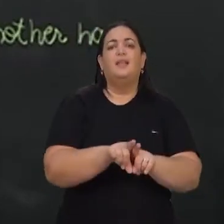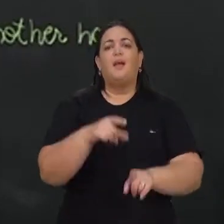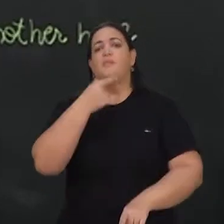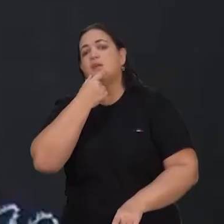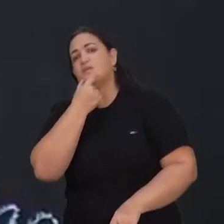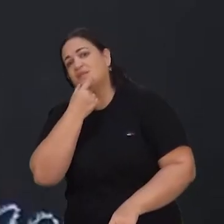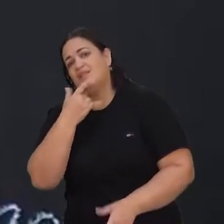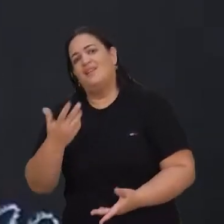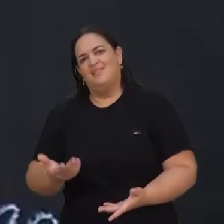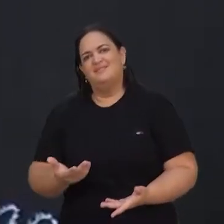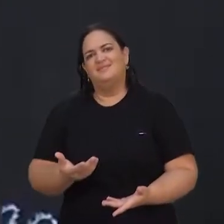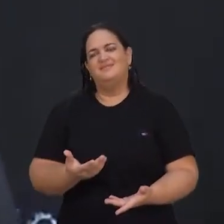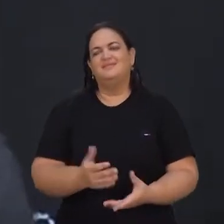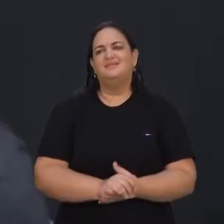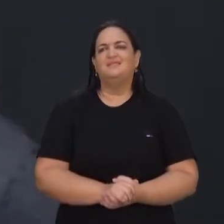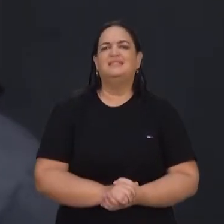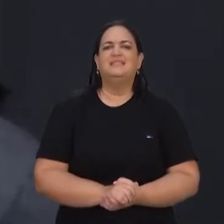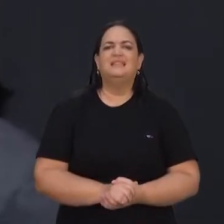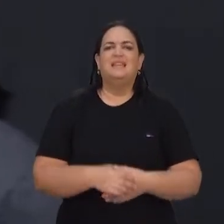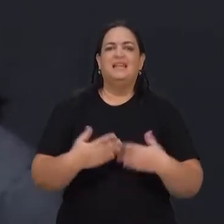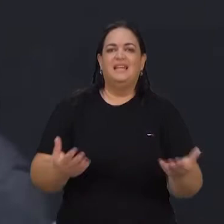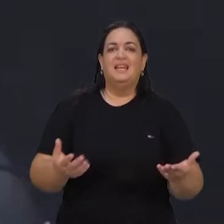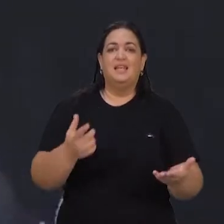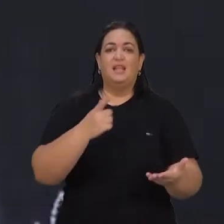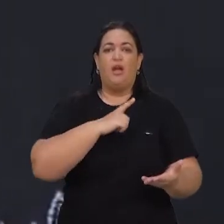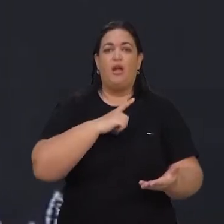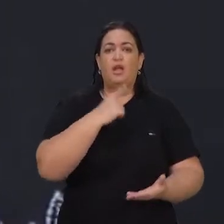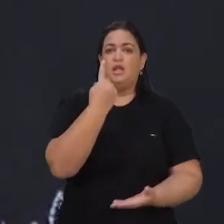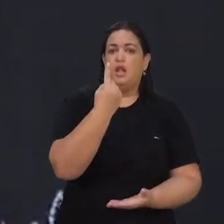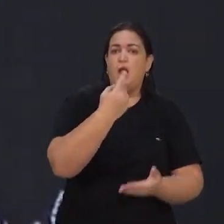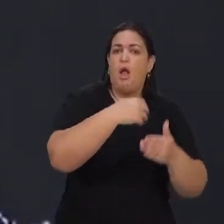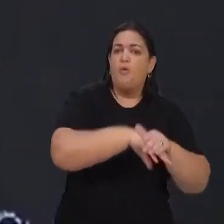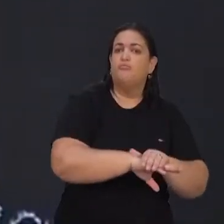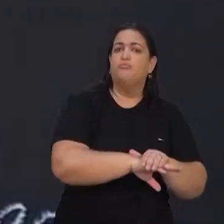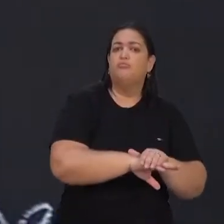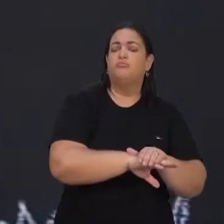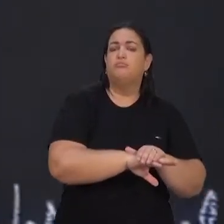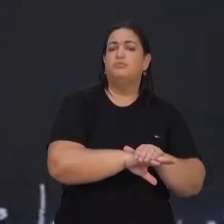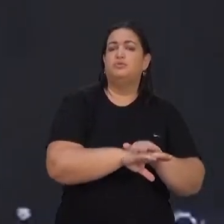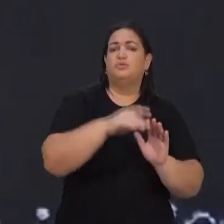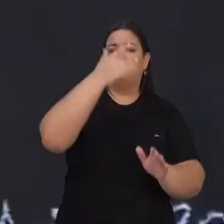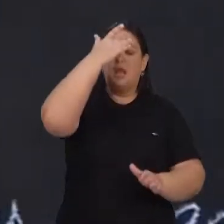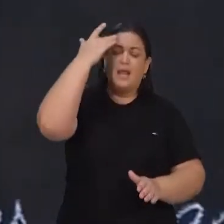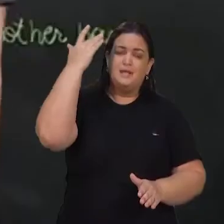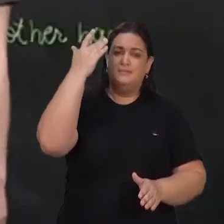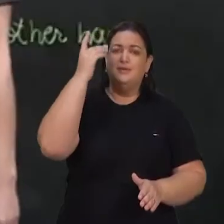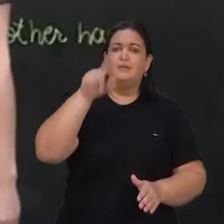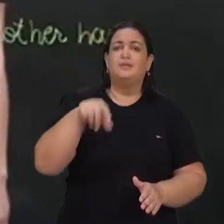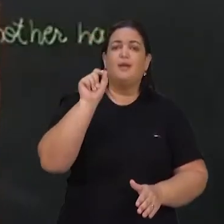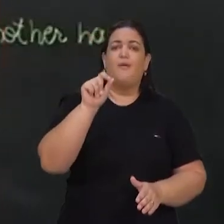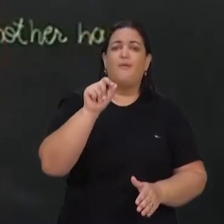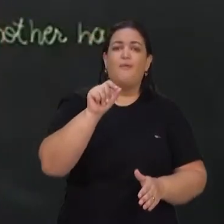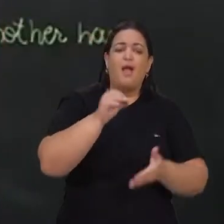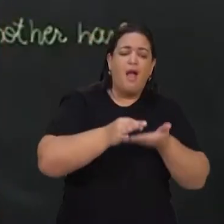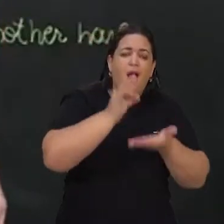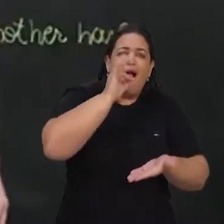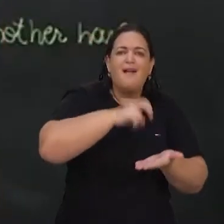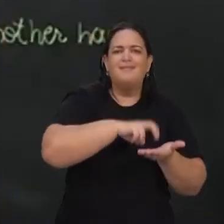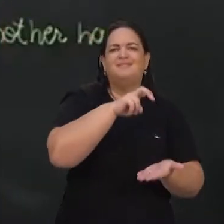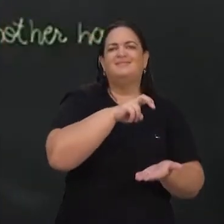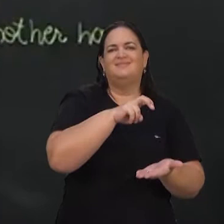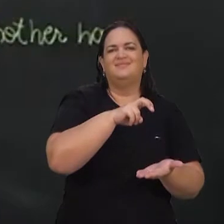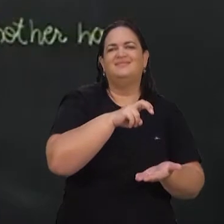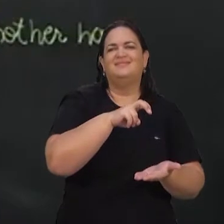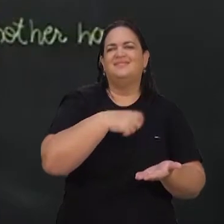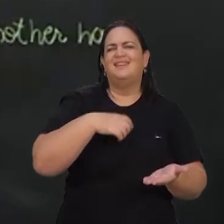nosso inglês. E aí a gente traz um dos hábitos, né, das pessoas, que é justamente o café da manhã. Eu